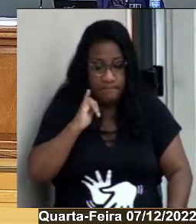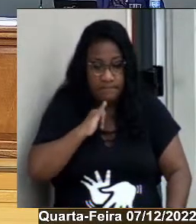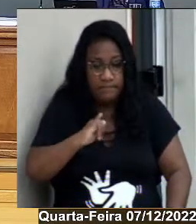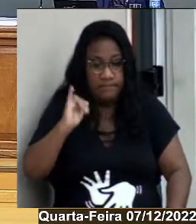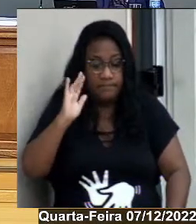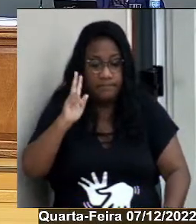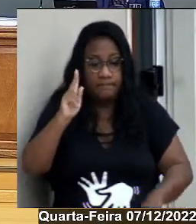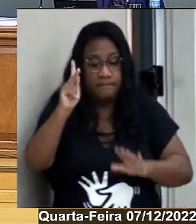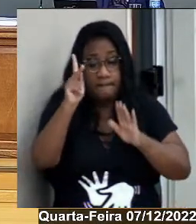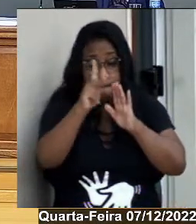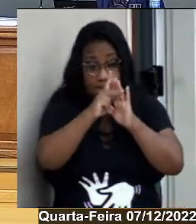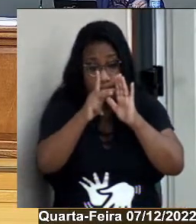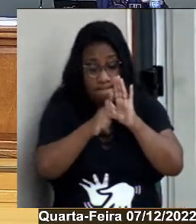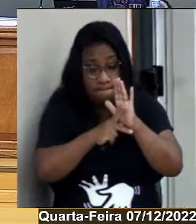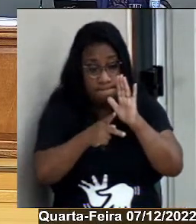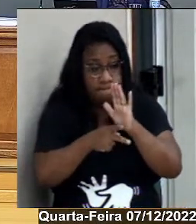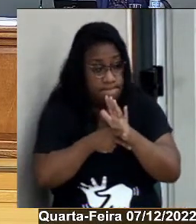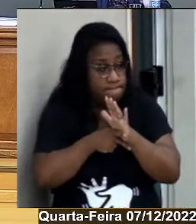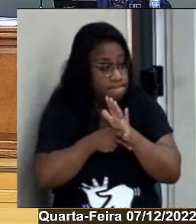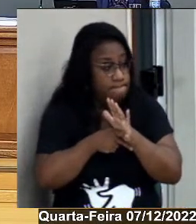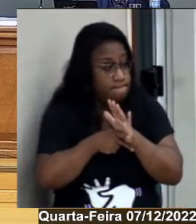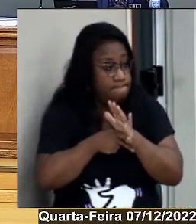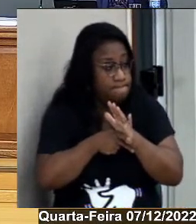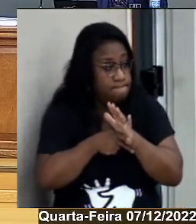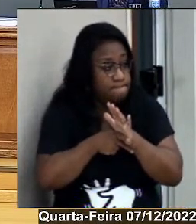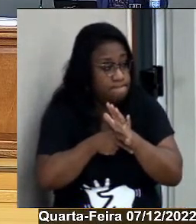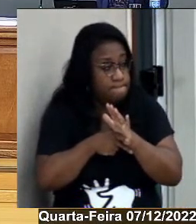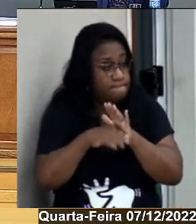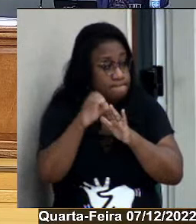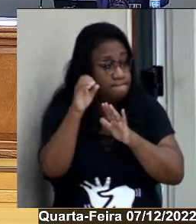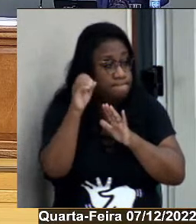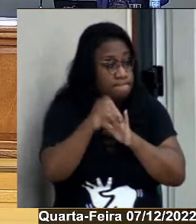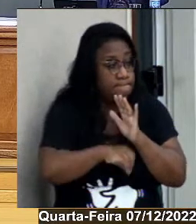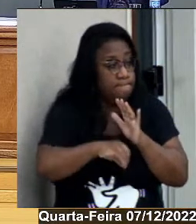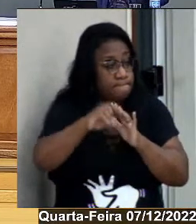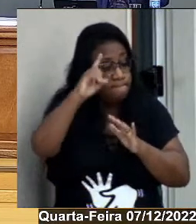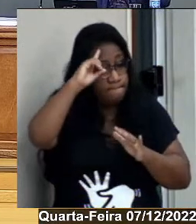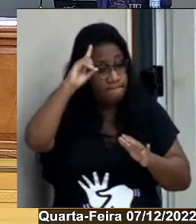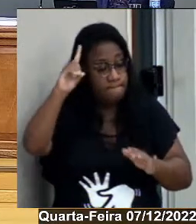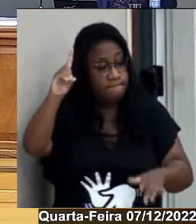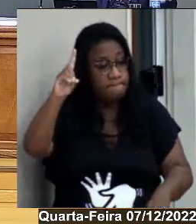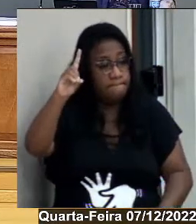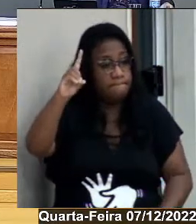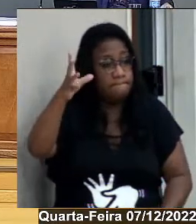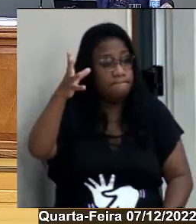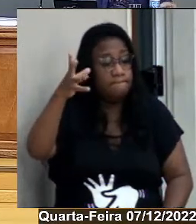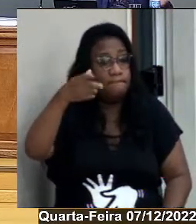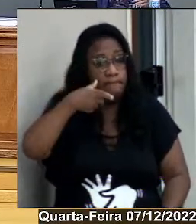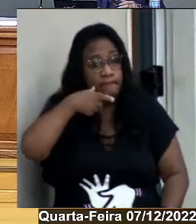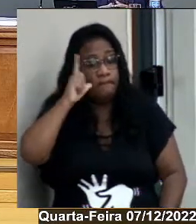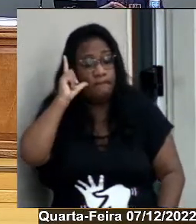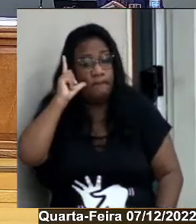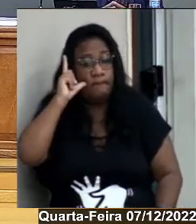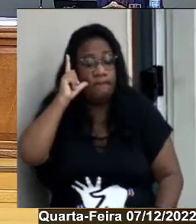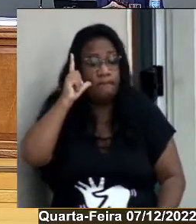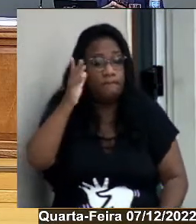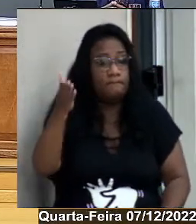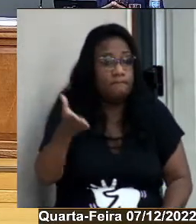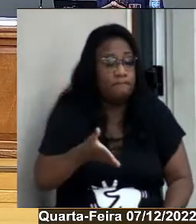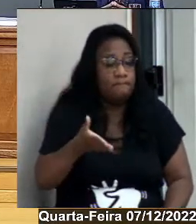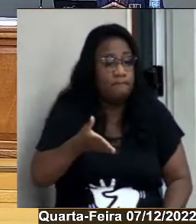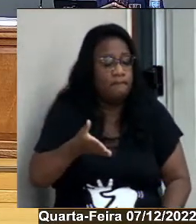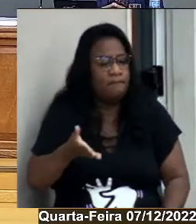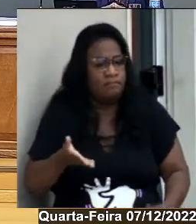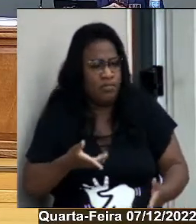trouxe, o projeto, os dois projetos em questão não estão na ordem do dia e foram colocados no sistema ontem. Mas o senhor acabou de falar que foi hoje às 8 da